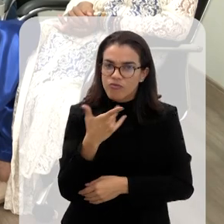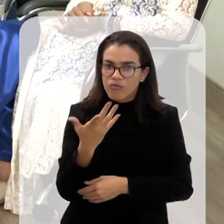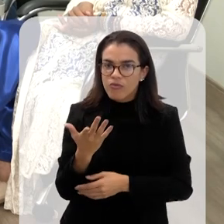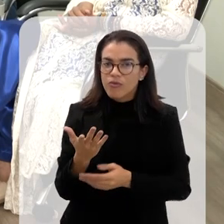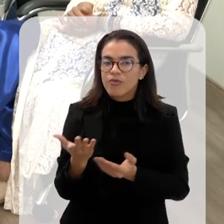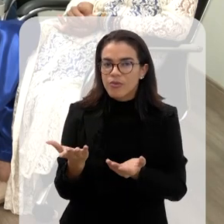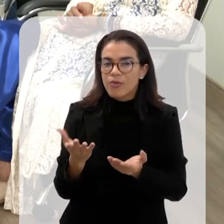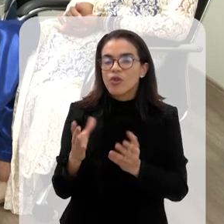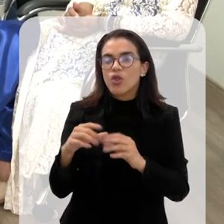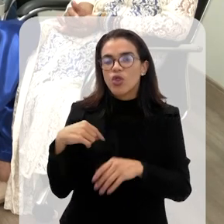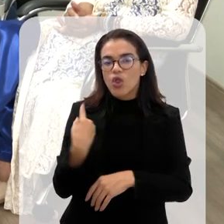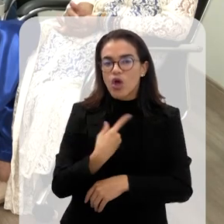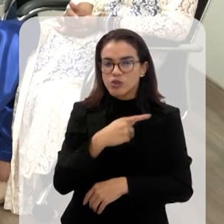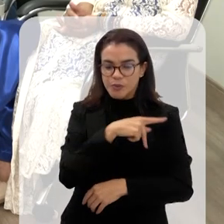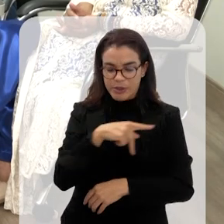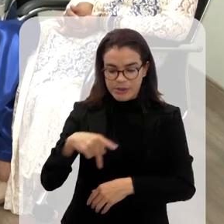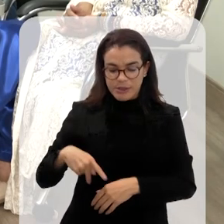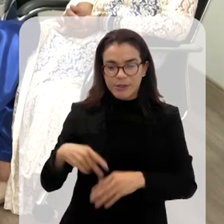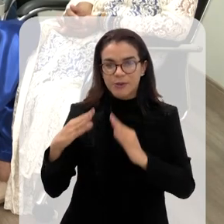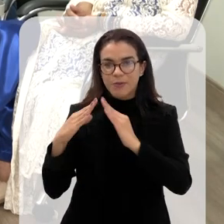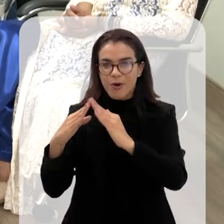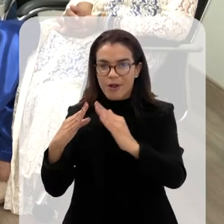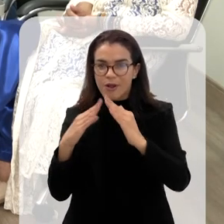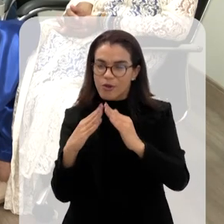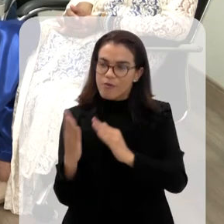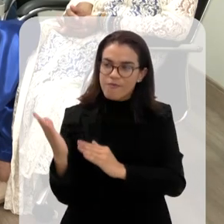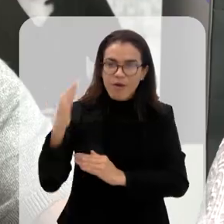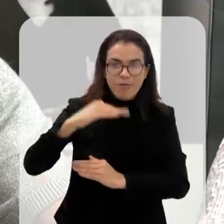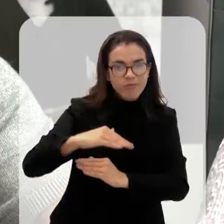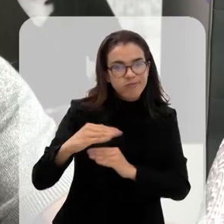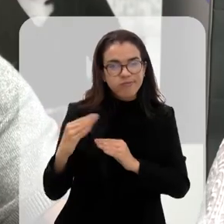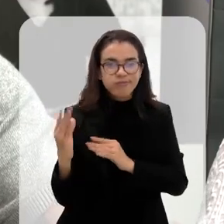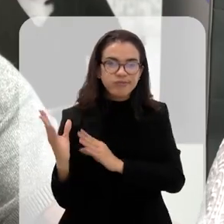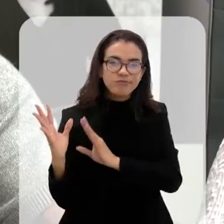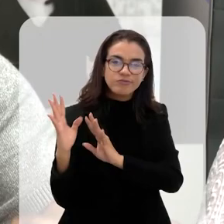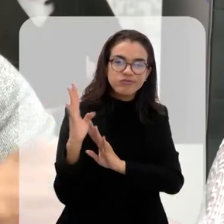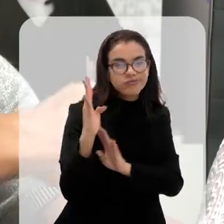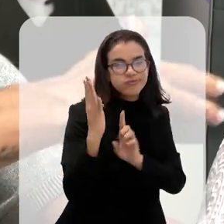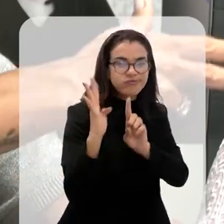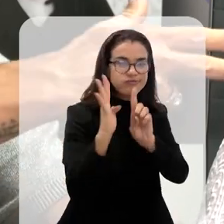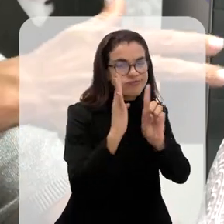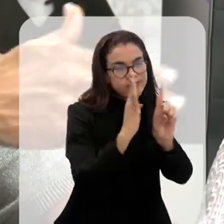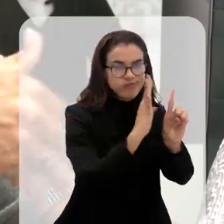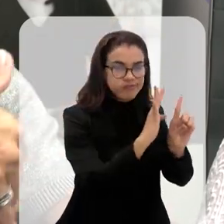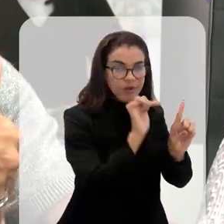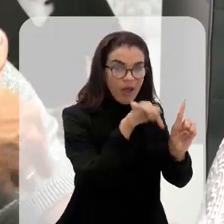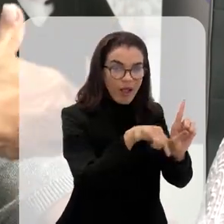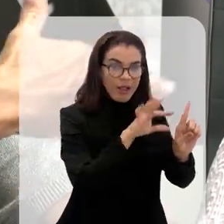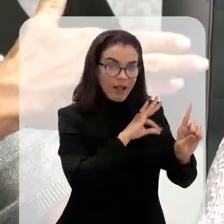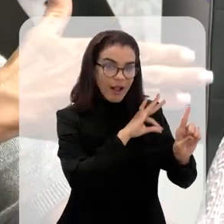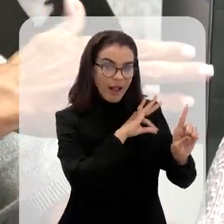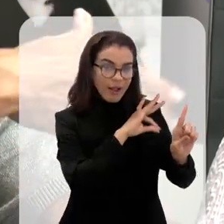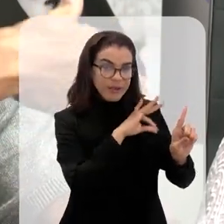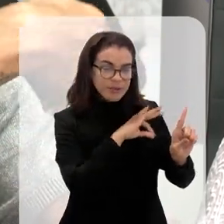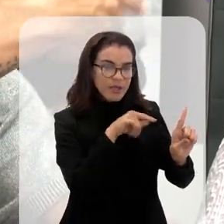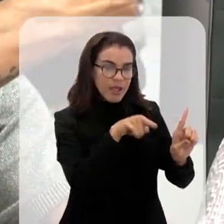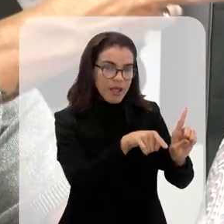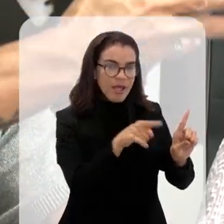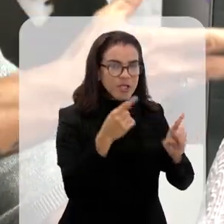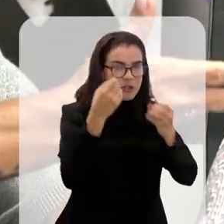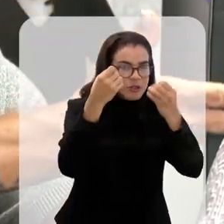unidade, levamos os presidentes da associação a essa unidade de polícia. Eles conheceram o trâmite, como funciona,